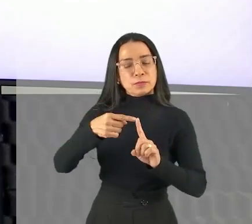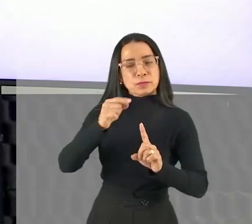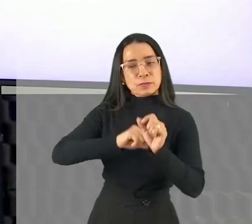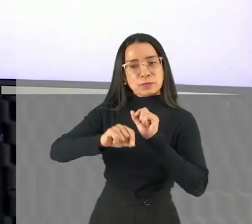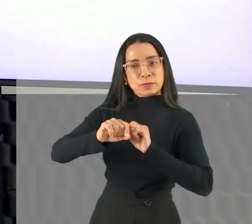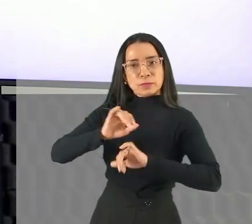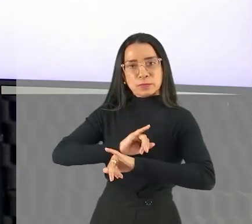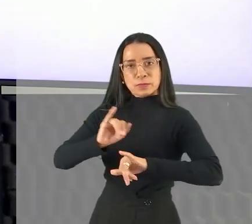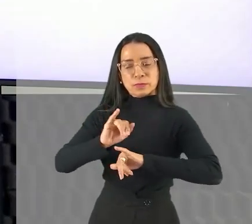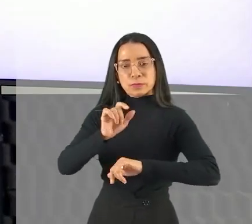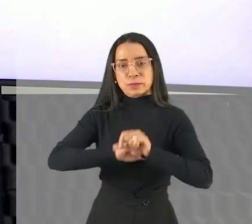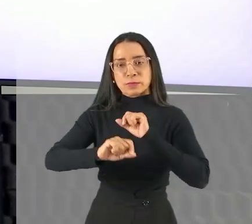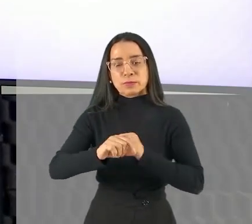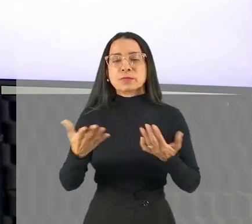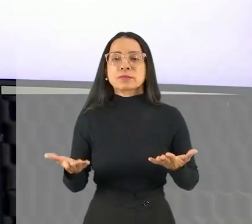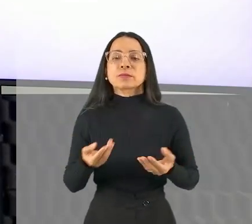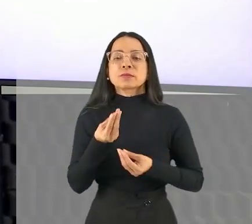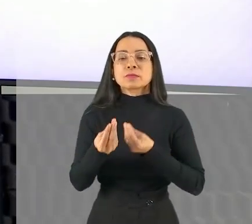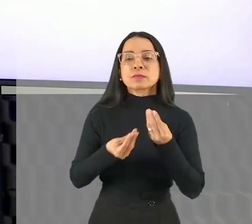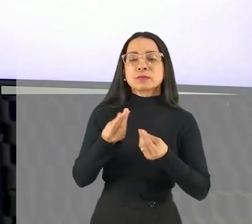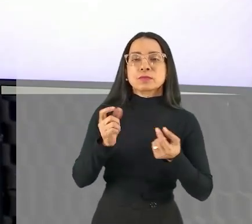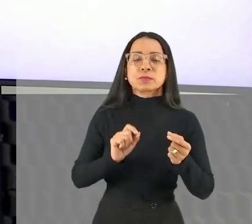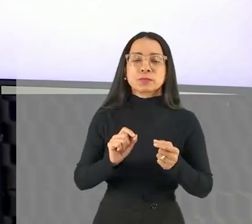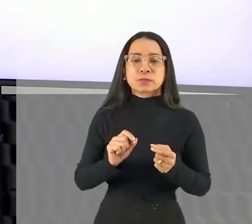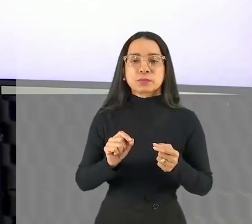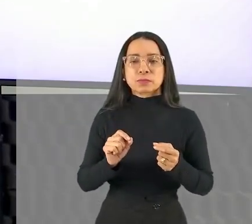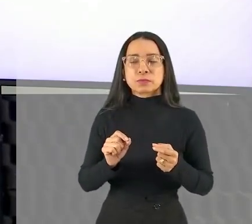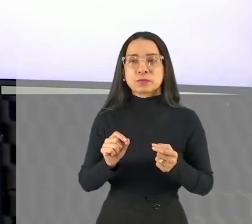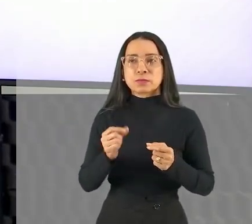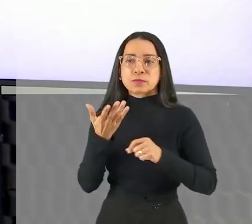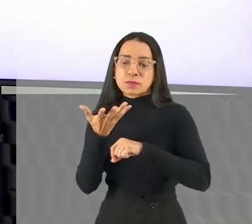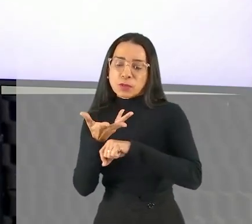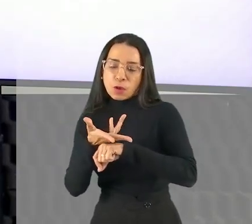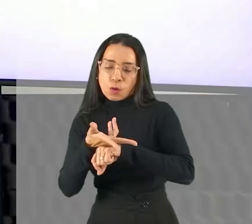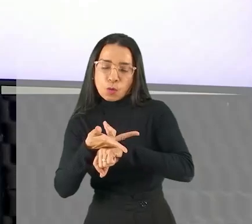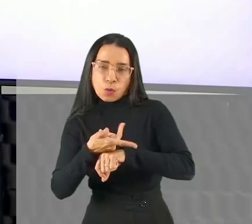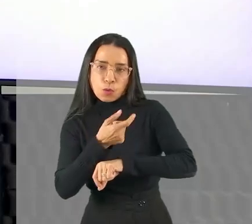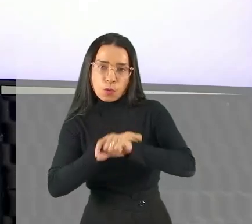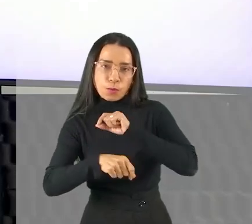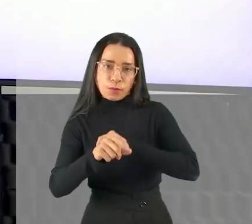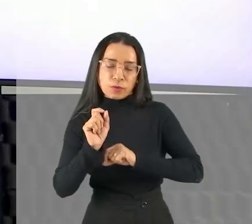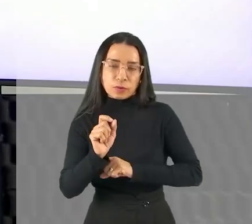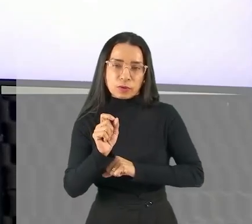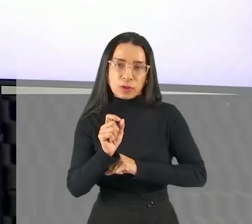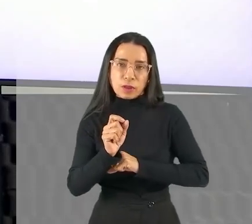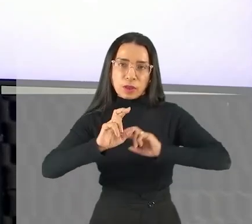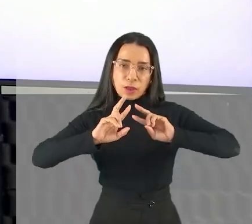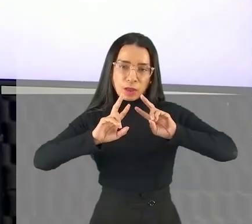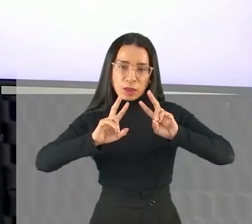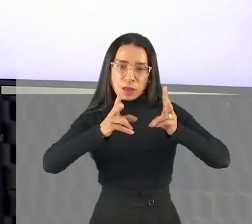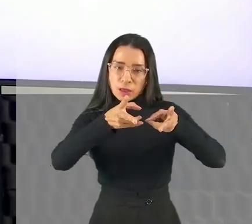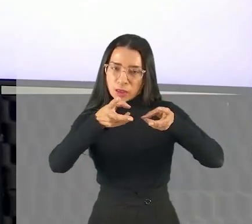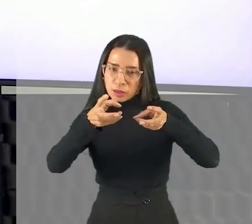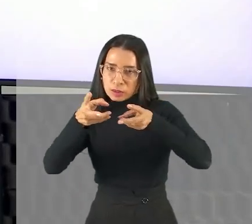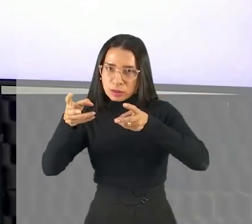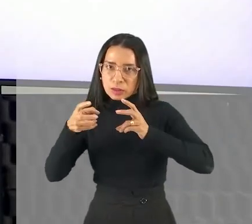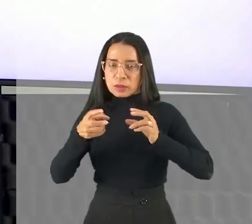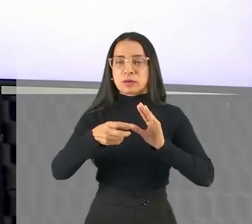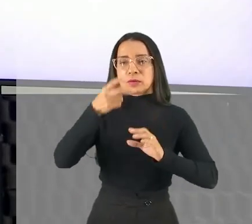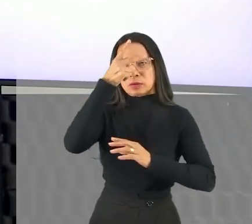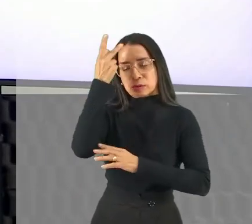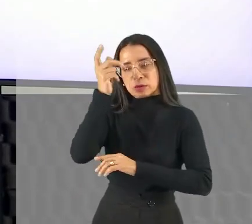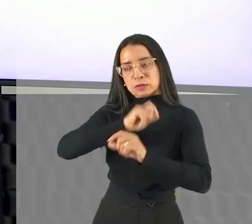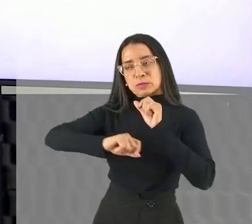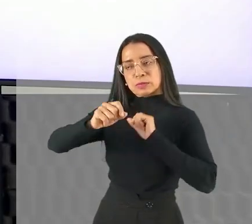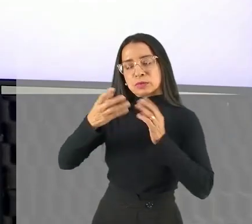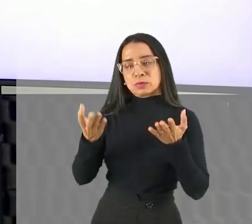sendo repassada, que é de alguma forma convencer, chamar o leitor para próximo da leitura com